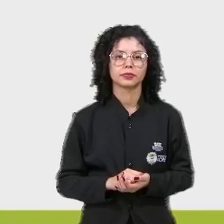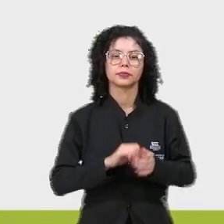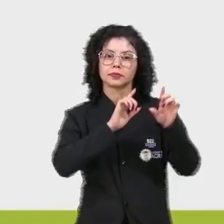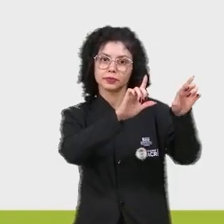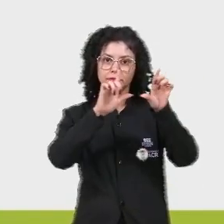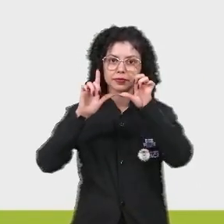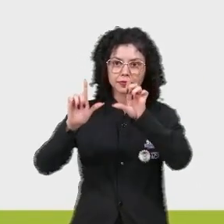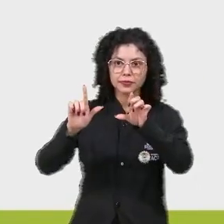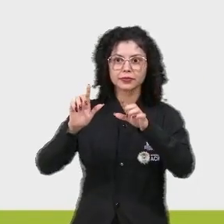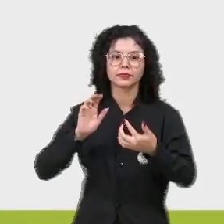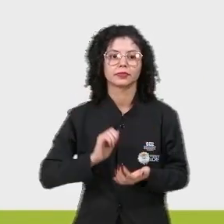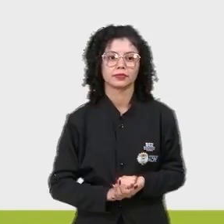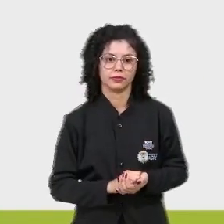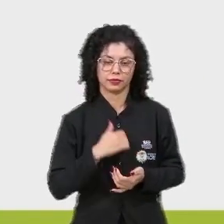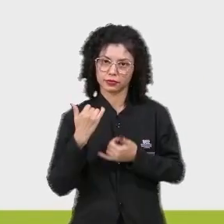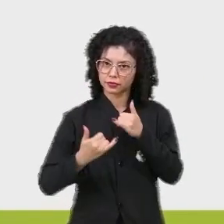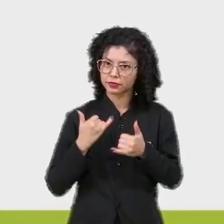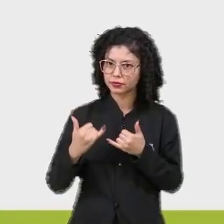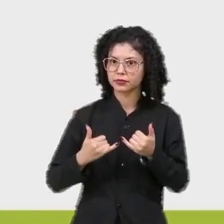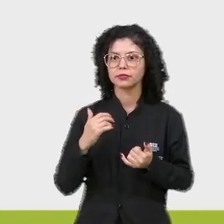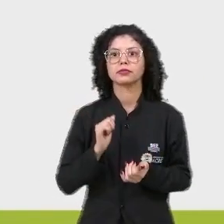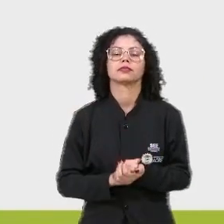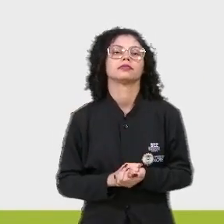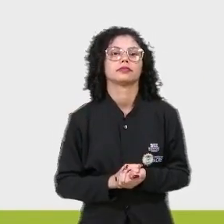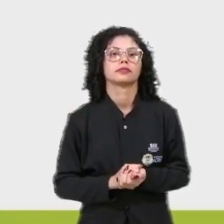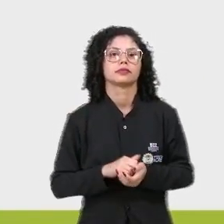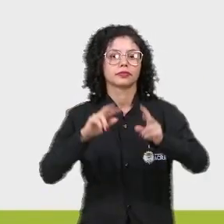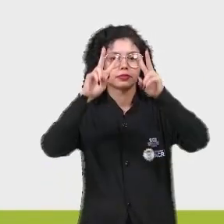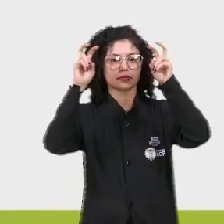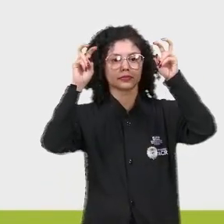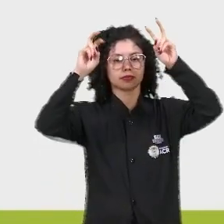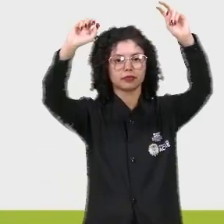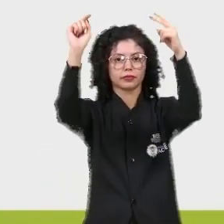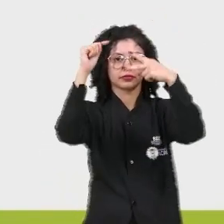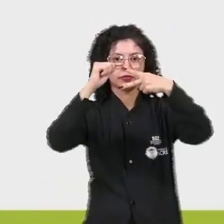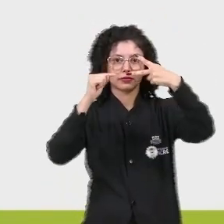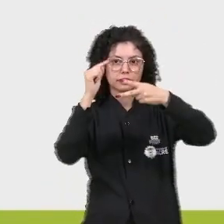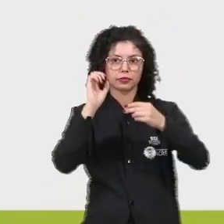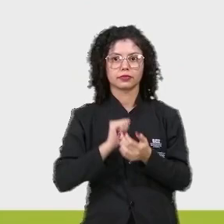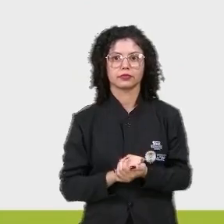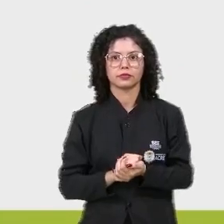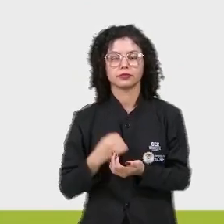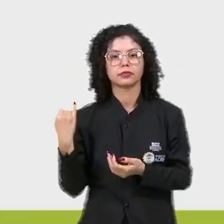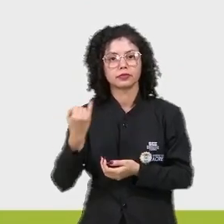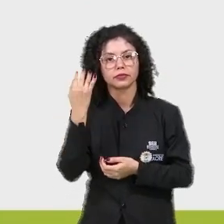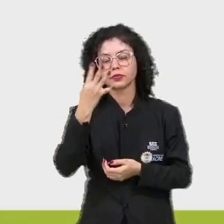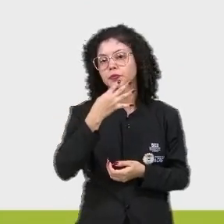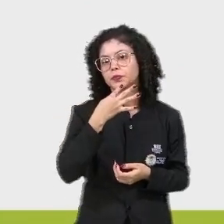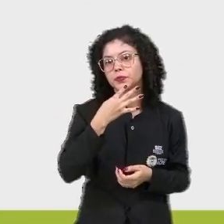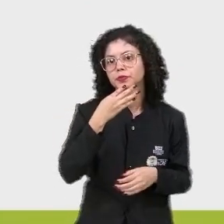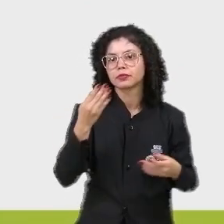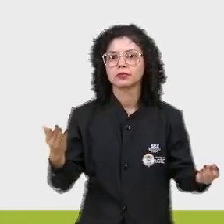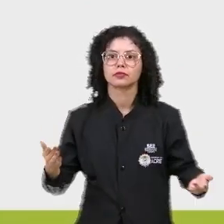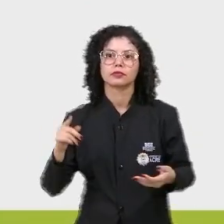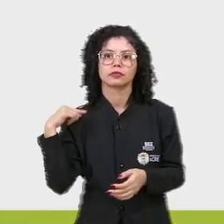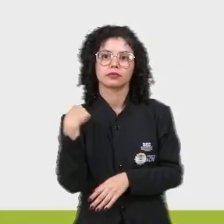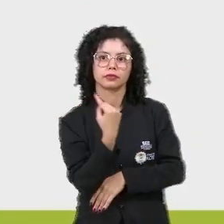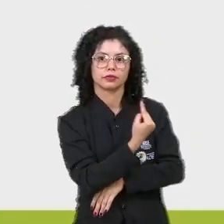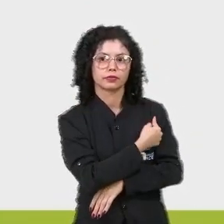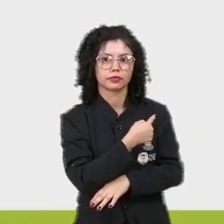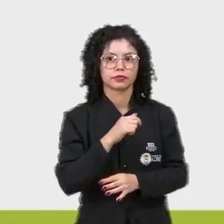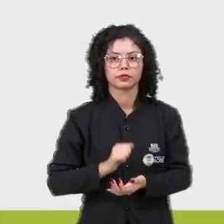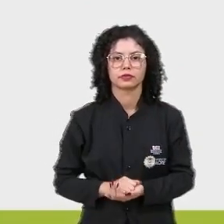charge aí, né, uma brincadeira, né, a respeito dessas duas obras extremamente conhecidas da